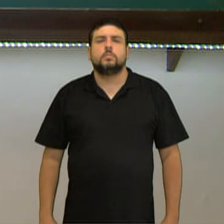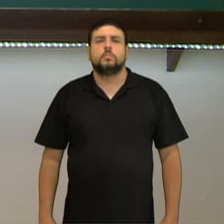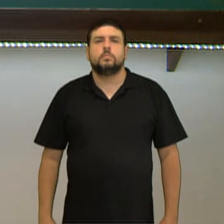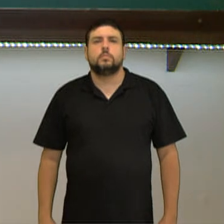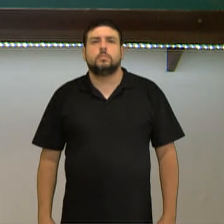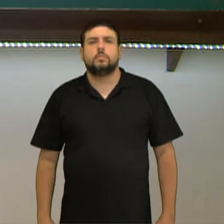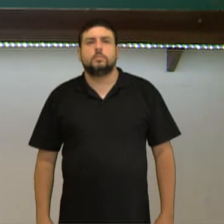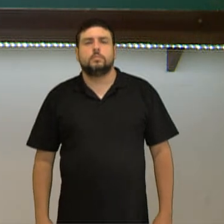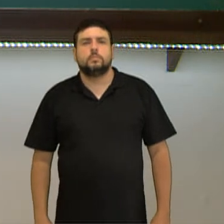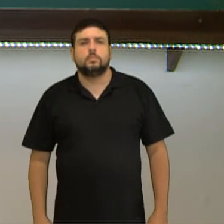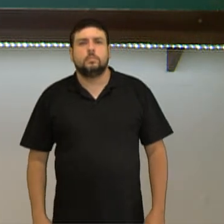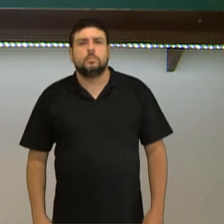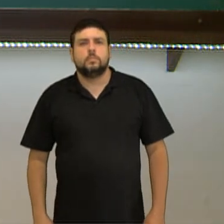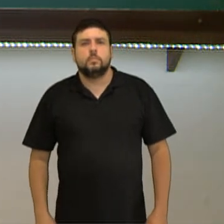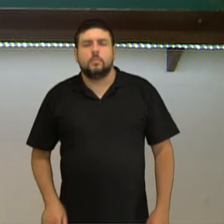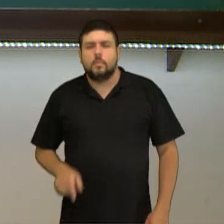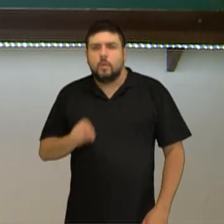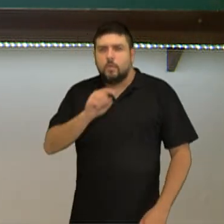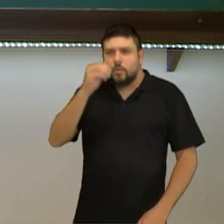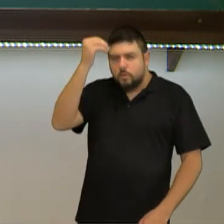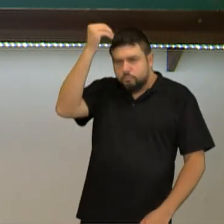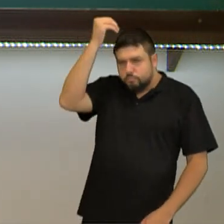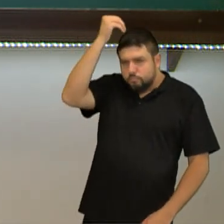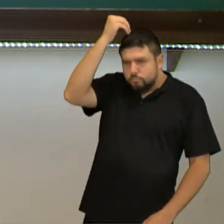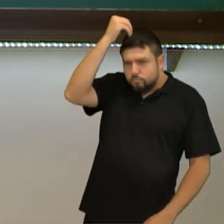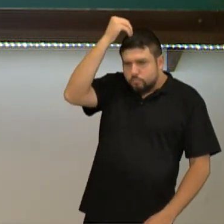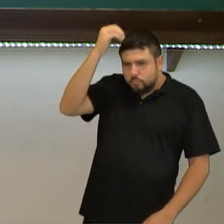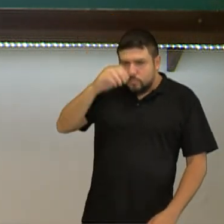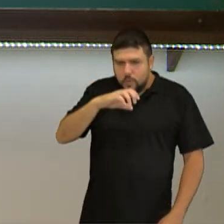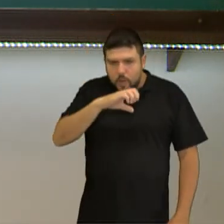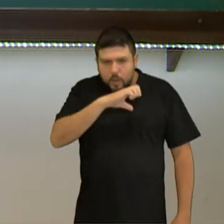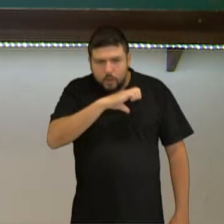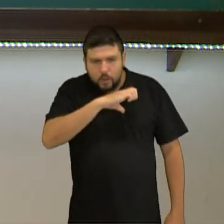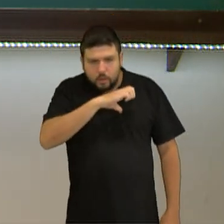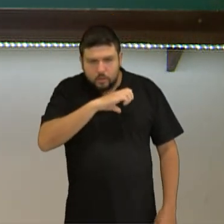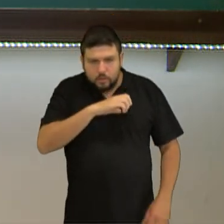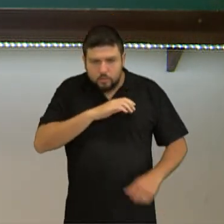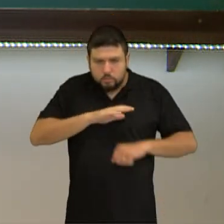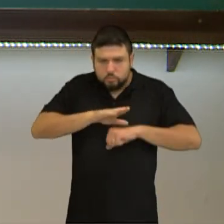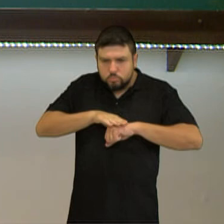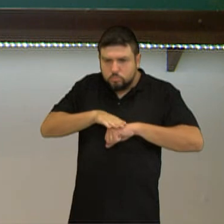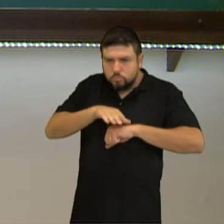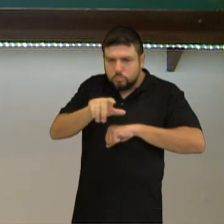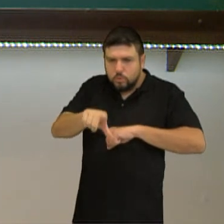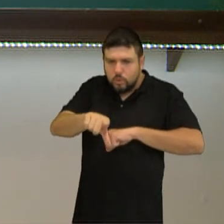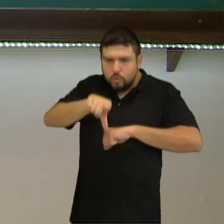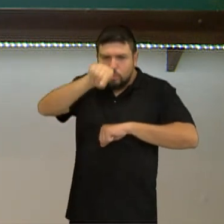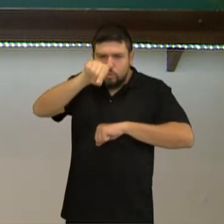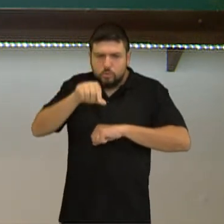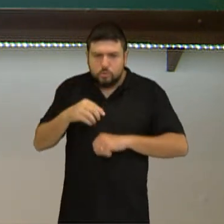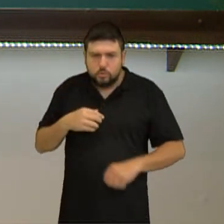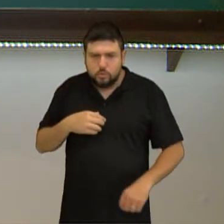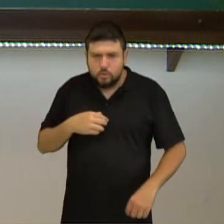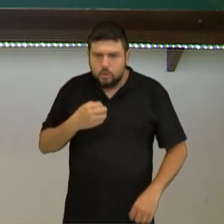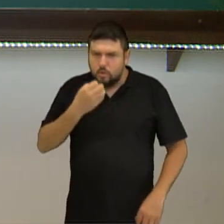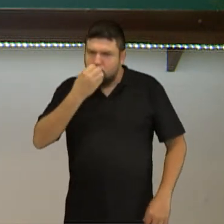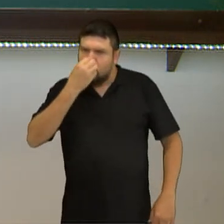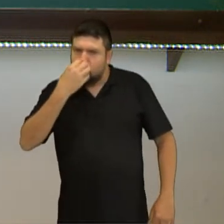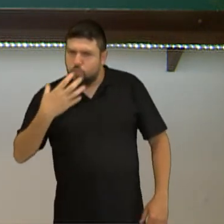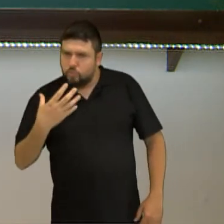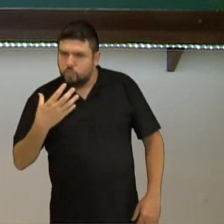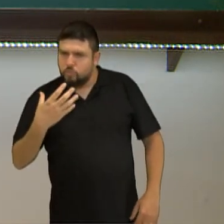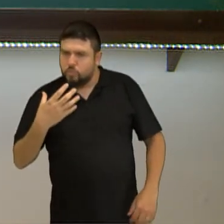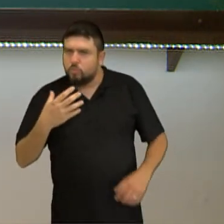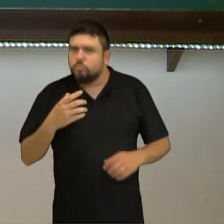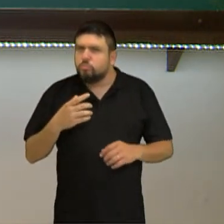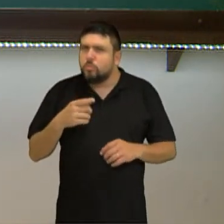Nesses dilemas éticos que você enfrentou, então, quais foram as escolhas que você tomou? Elas foram boas? Foram adequadas?